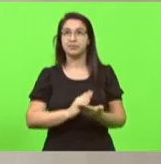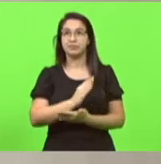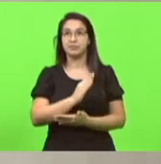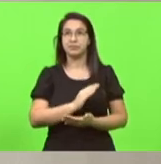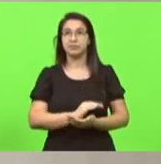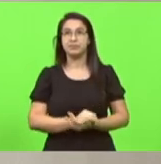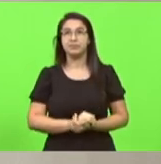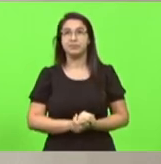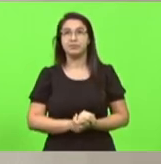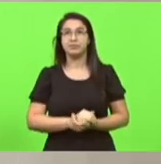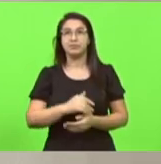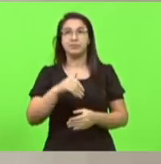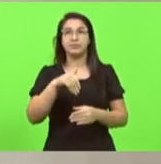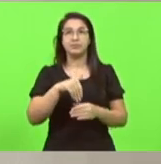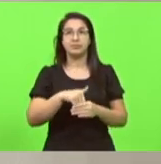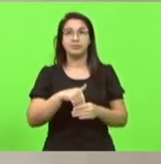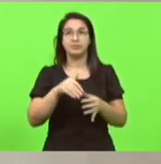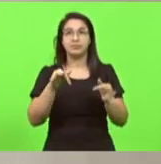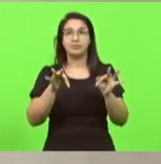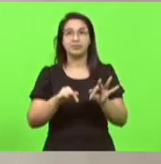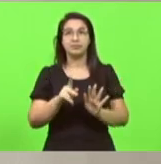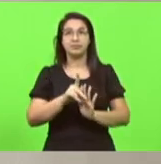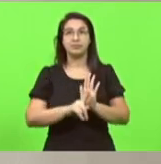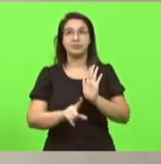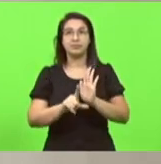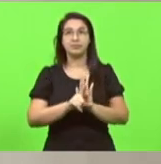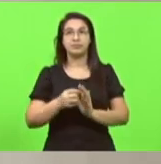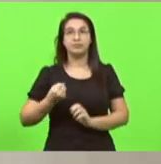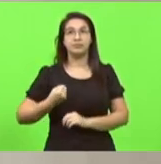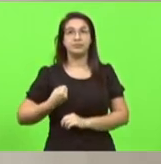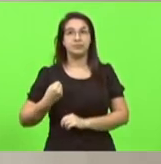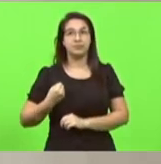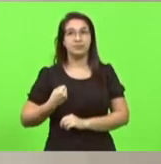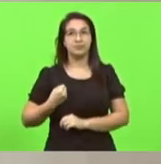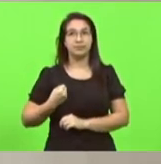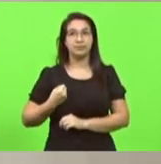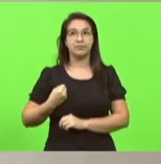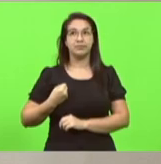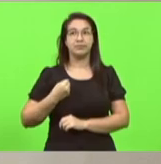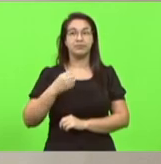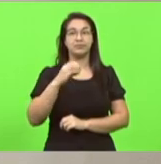Aprovado. Votação e redação final do projeto de lei número PL